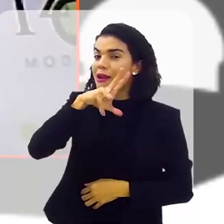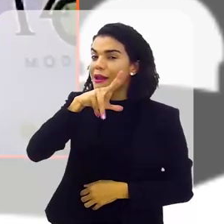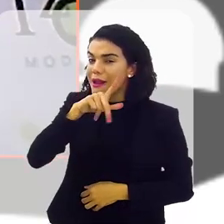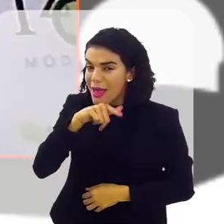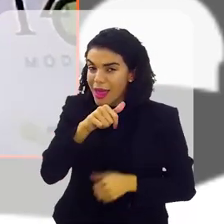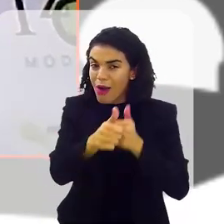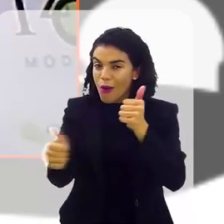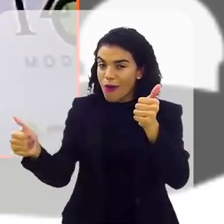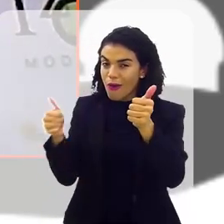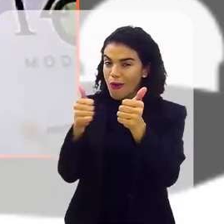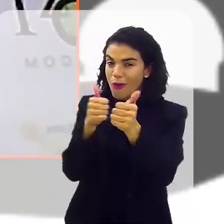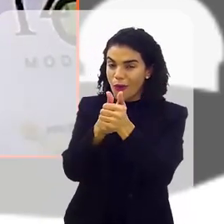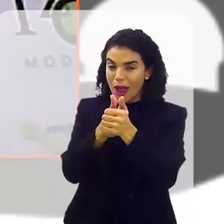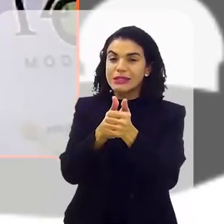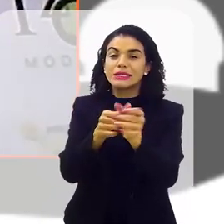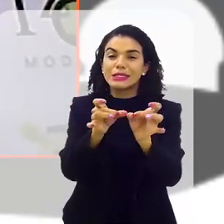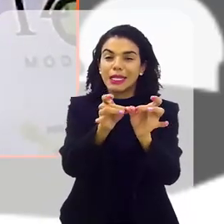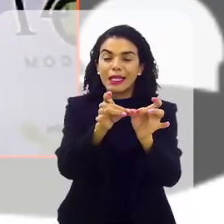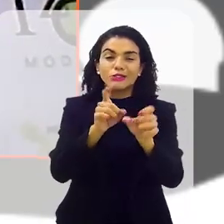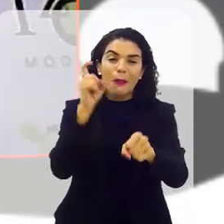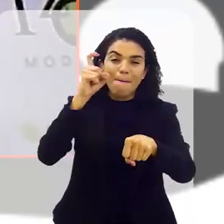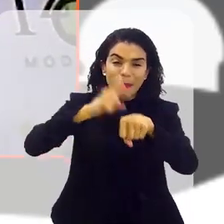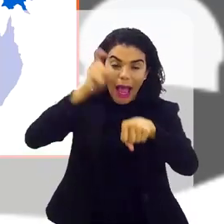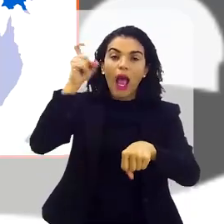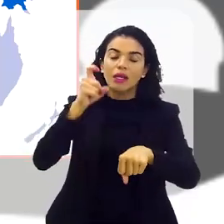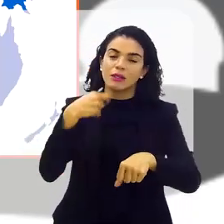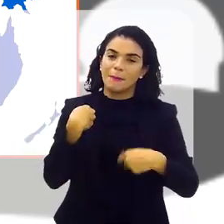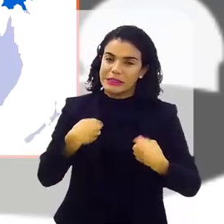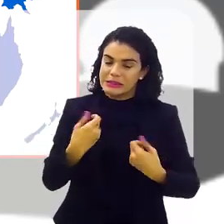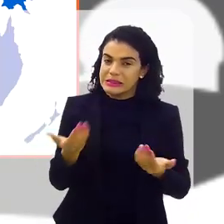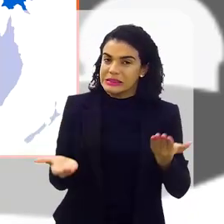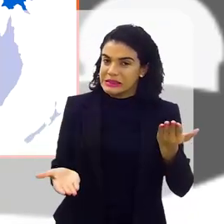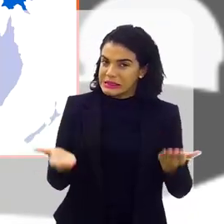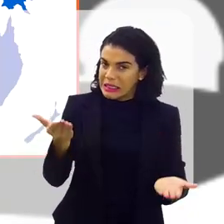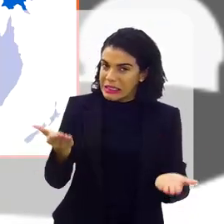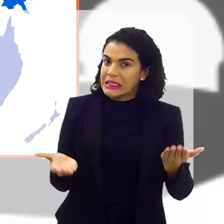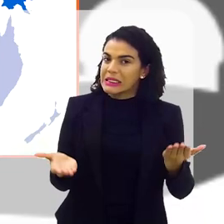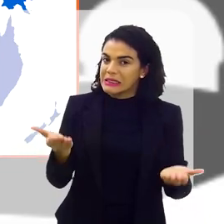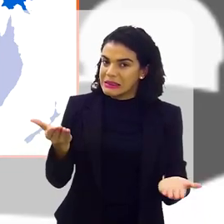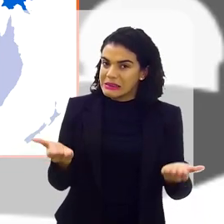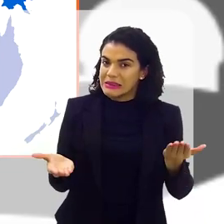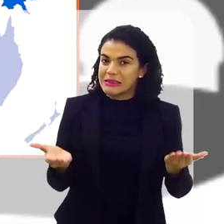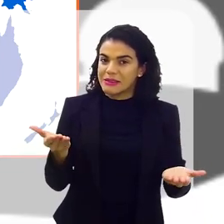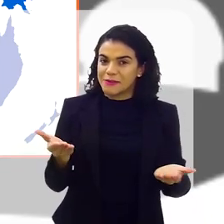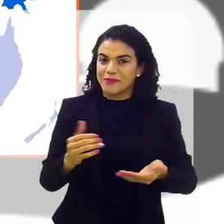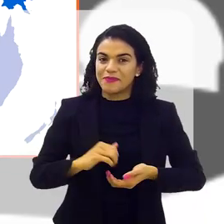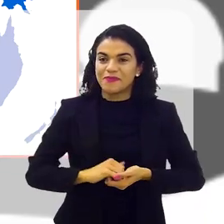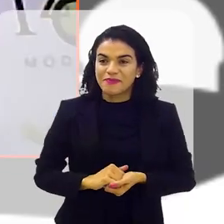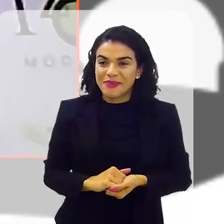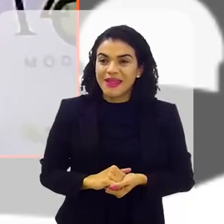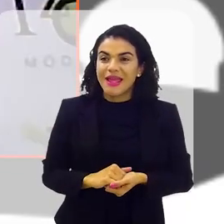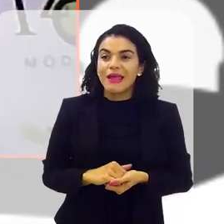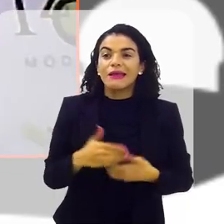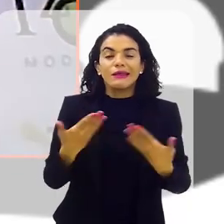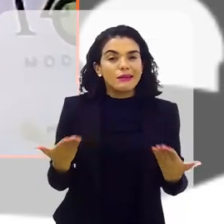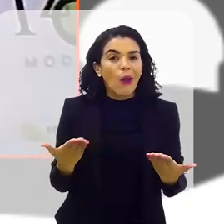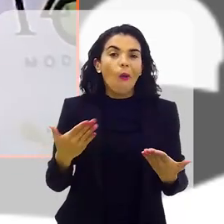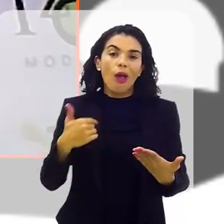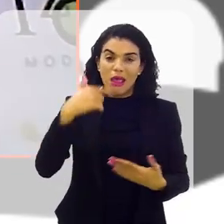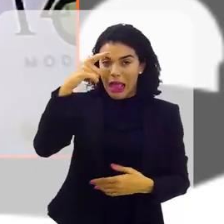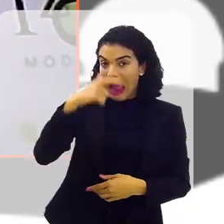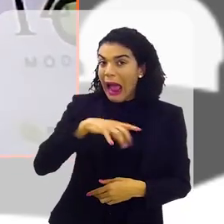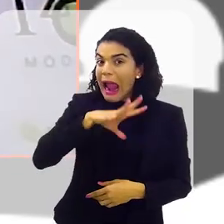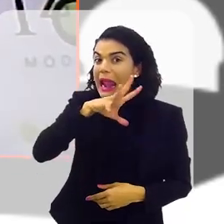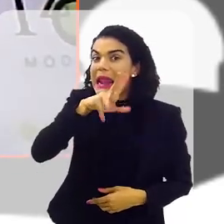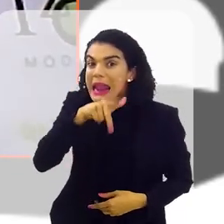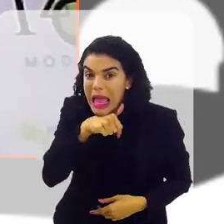com ascendente escorpião falo mais que ouço eu acho que tem que dar uma equilibrada nesse negócio aí as pessoas devem estar fazendo os cara fala o